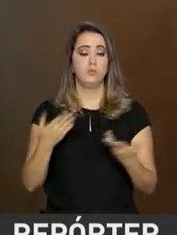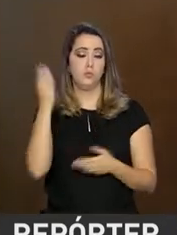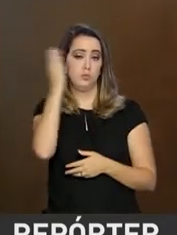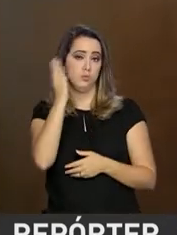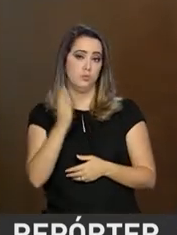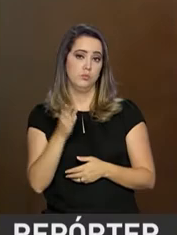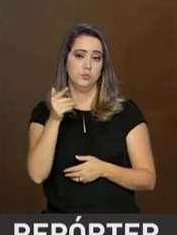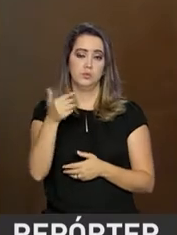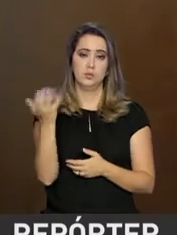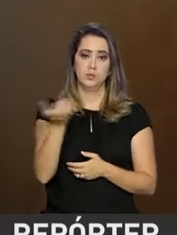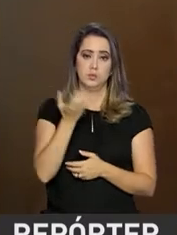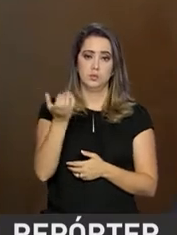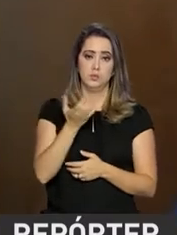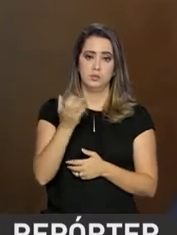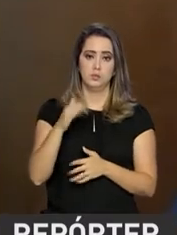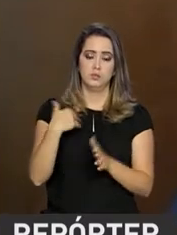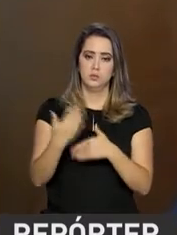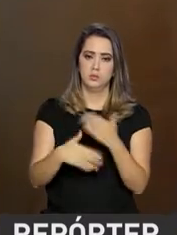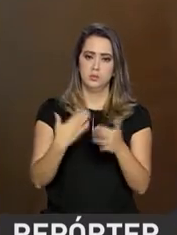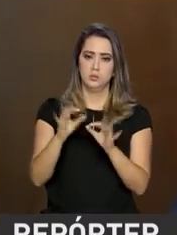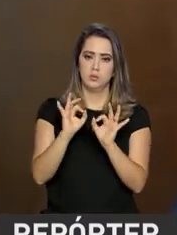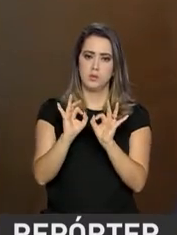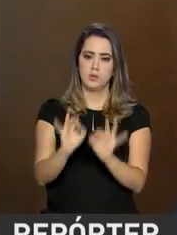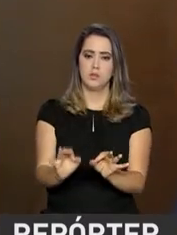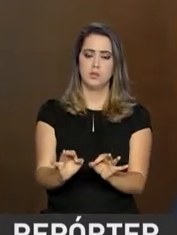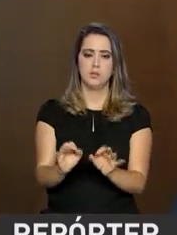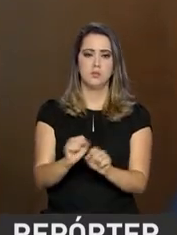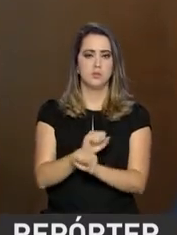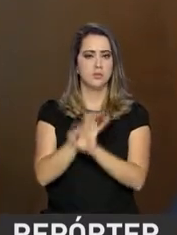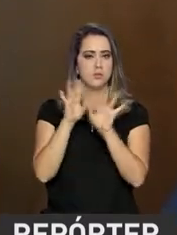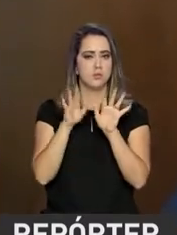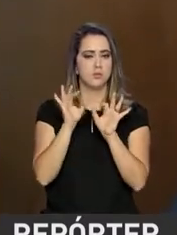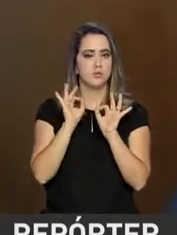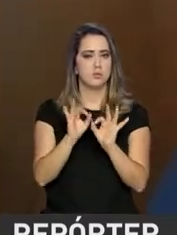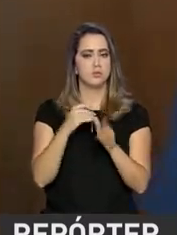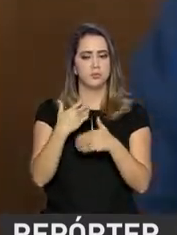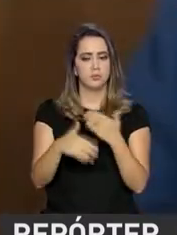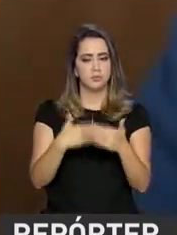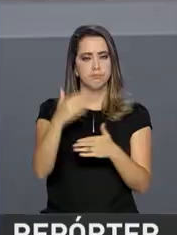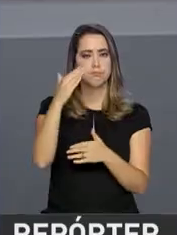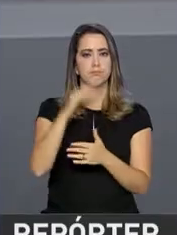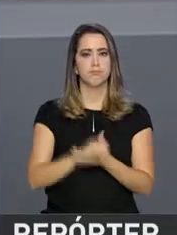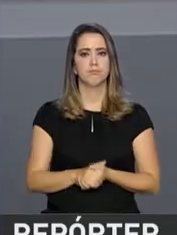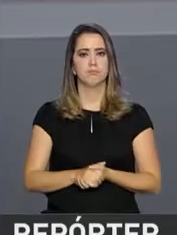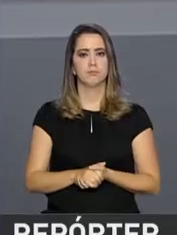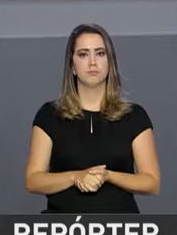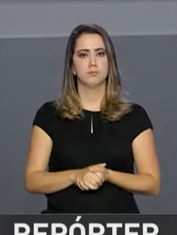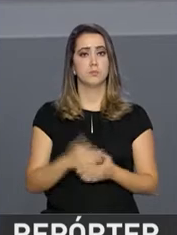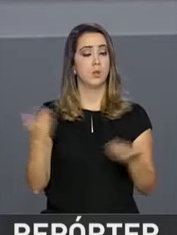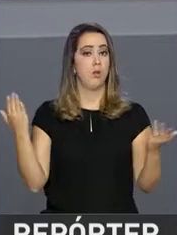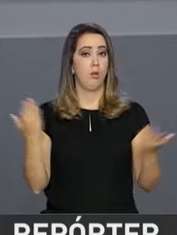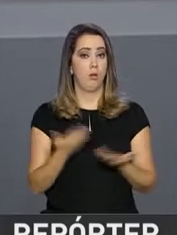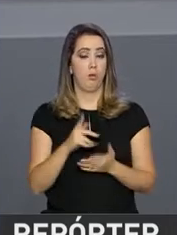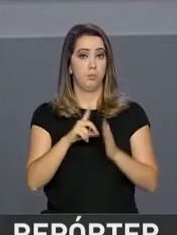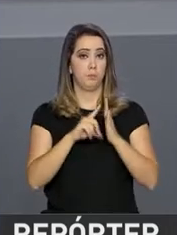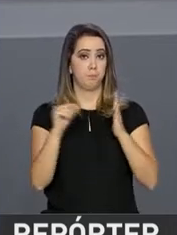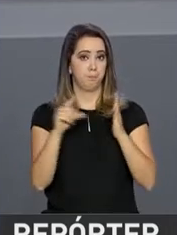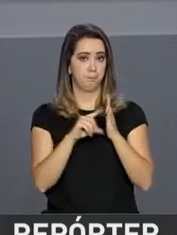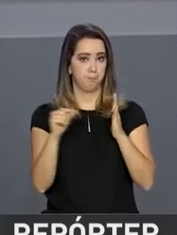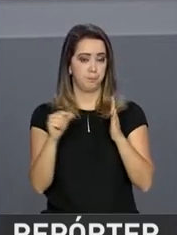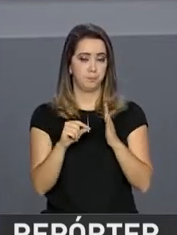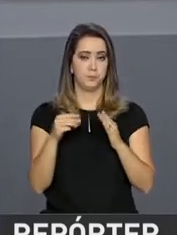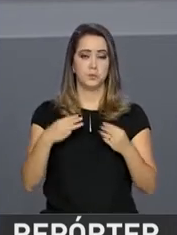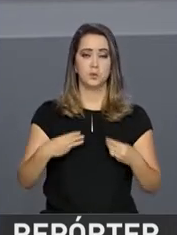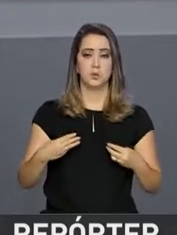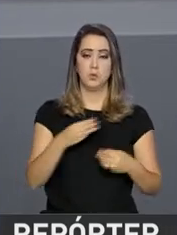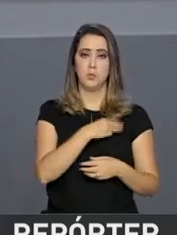brasileiro e queremos que a coisa seja feita de forma correta, transparente e assim será feita. Agora há pouco, no Palácio do Planalto,